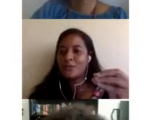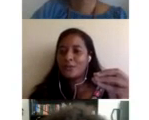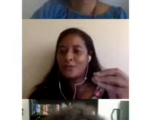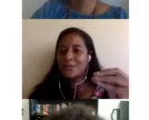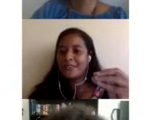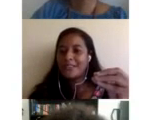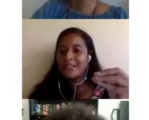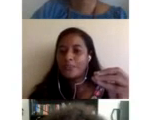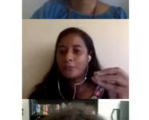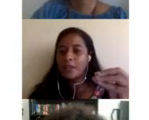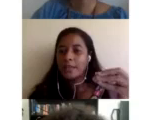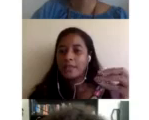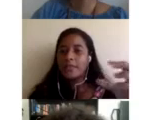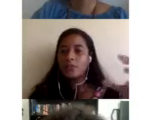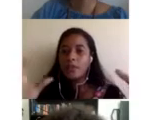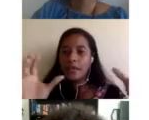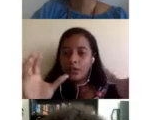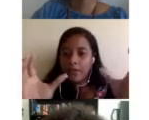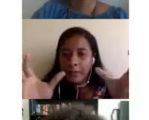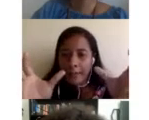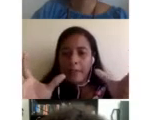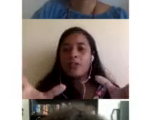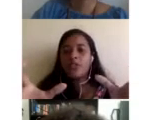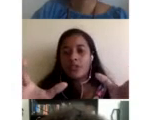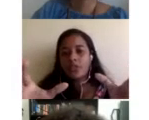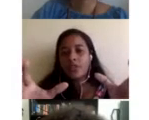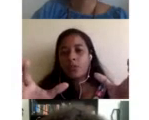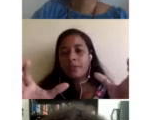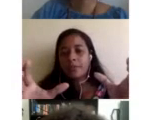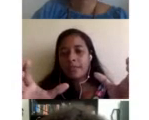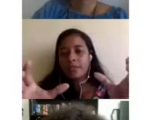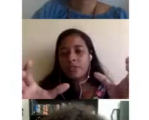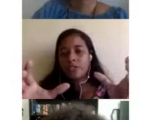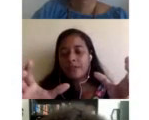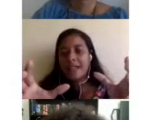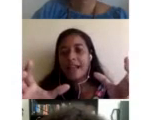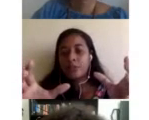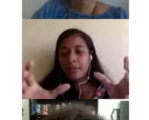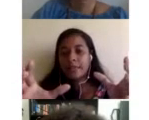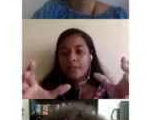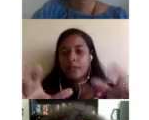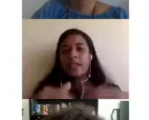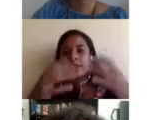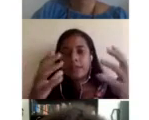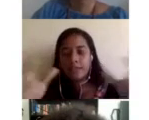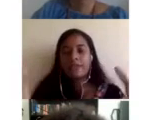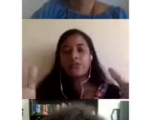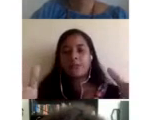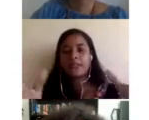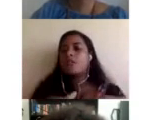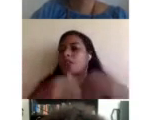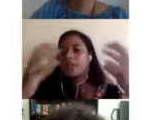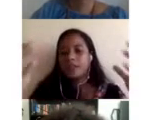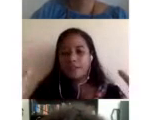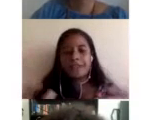abril do programa. Então, isso também permite a gente ter uma proposição de atividade, pensando em